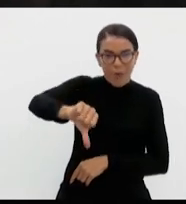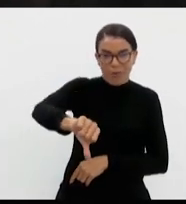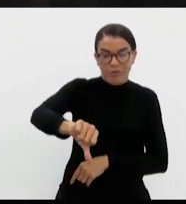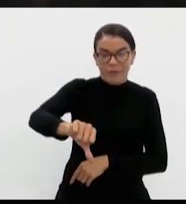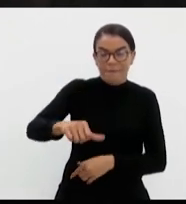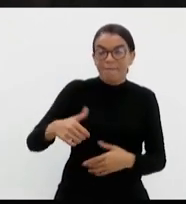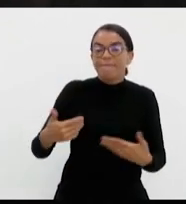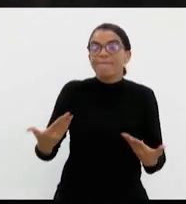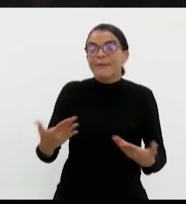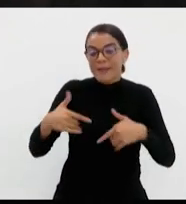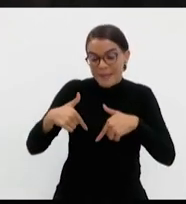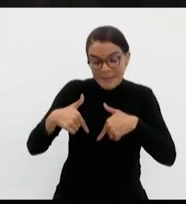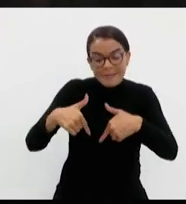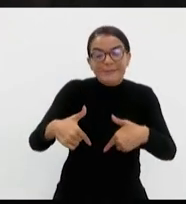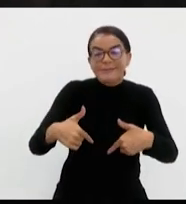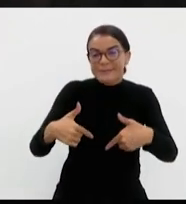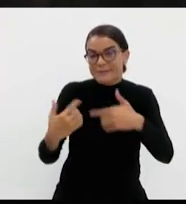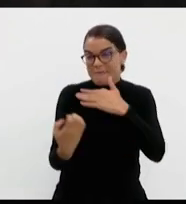iniciativa privada?